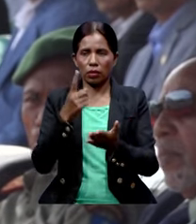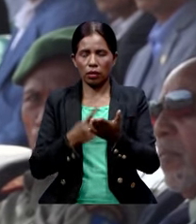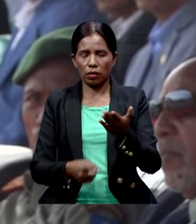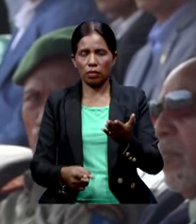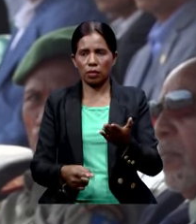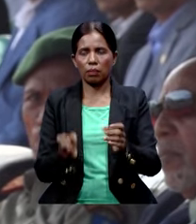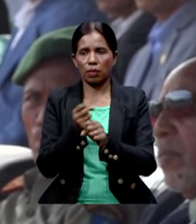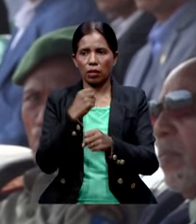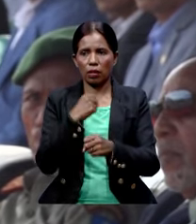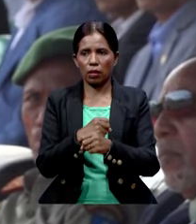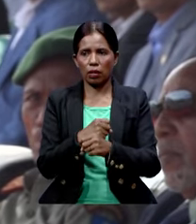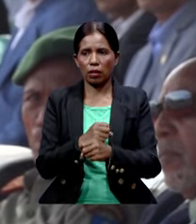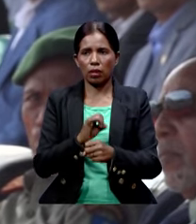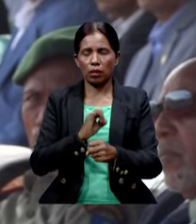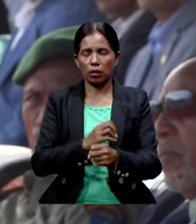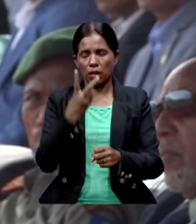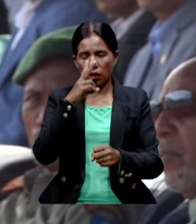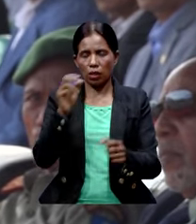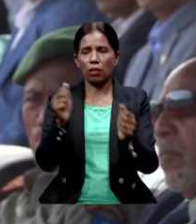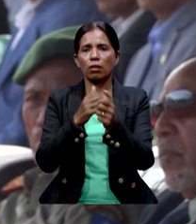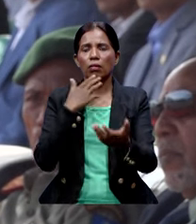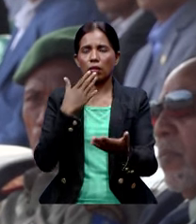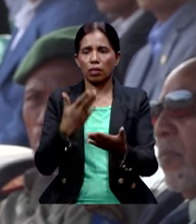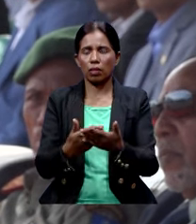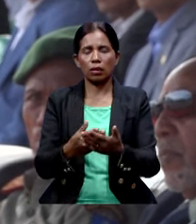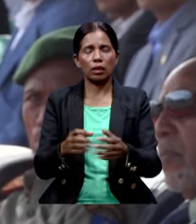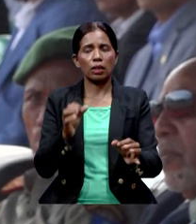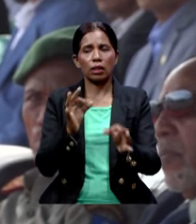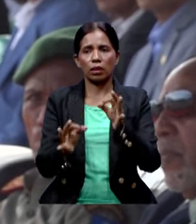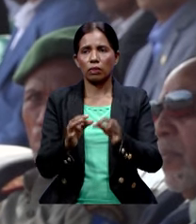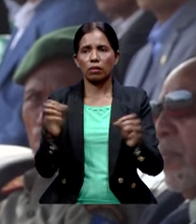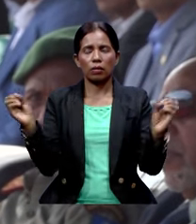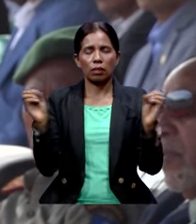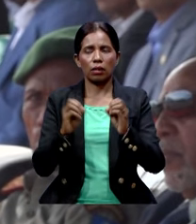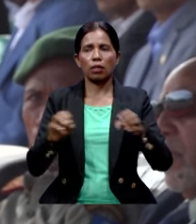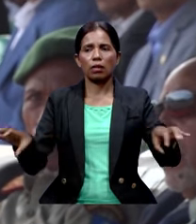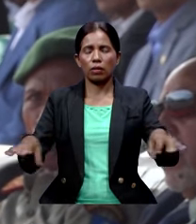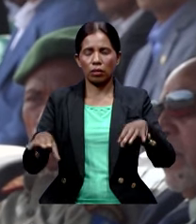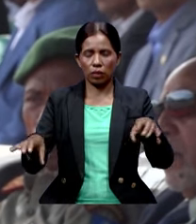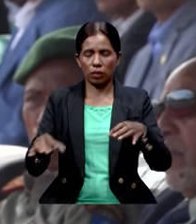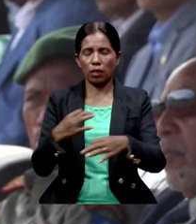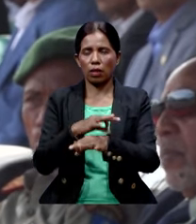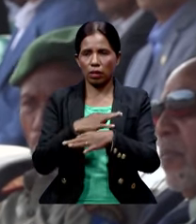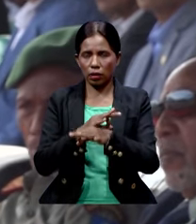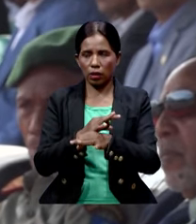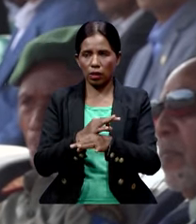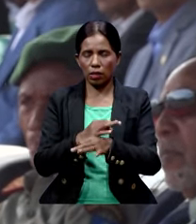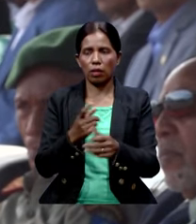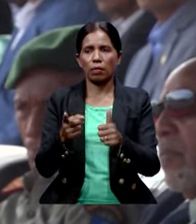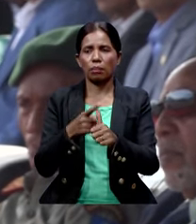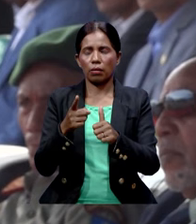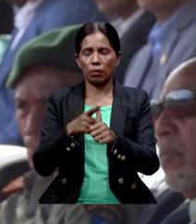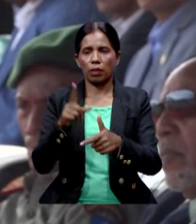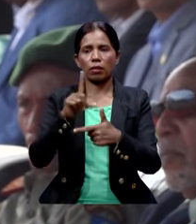funciona, que é operacional dia, se laí é Serviços de Manutenção, primeira linha.